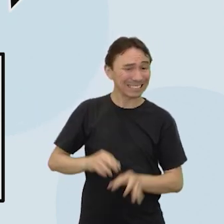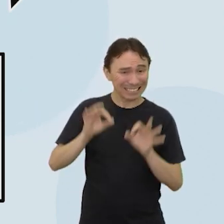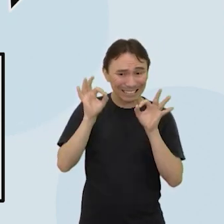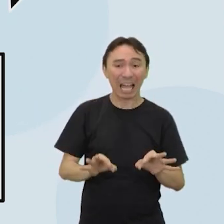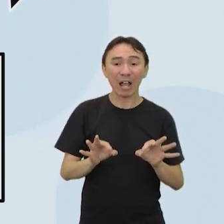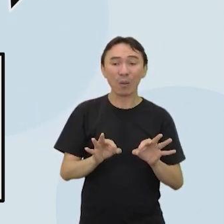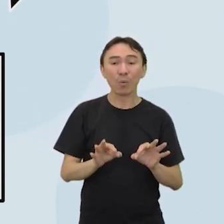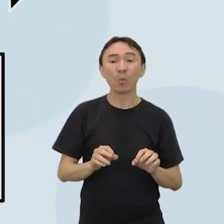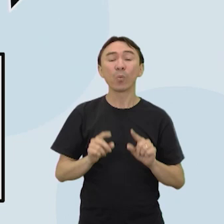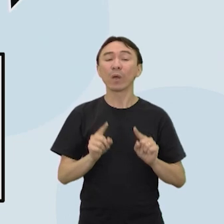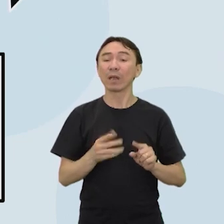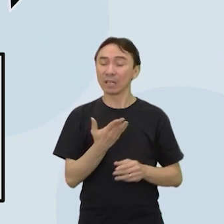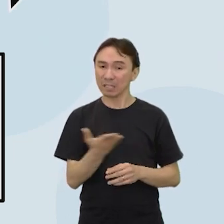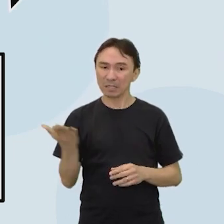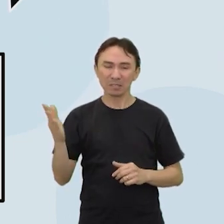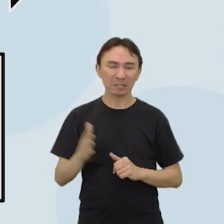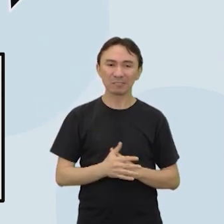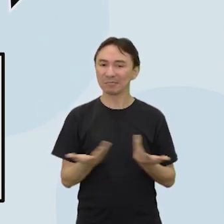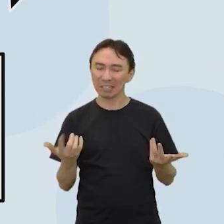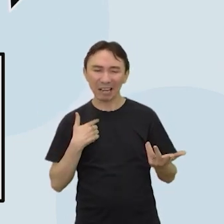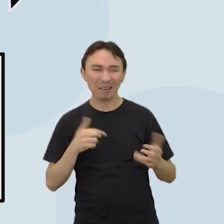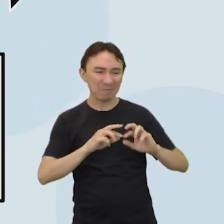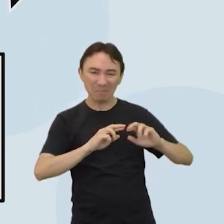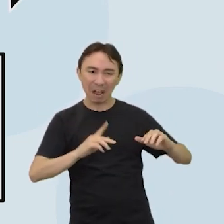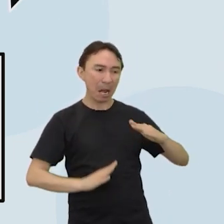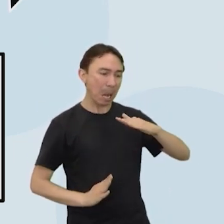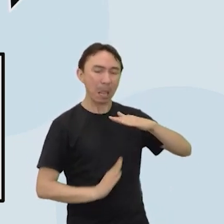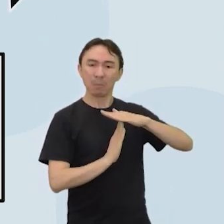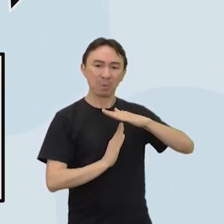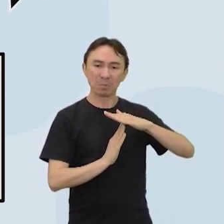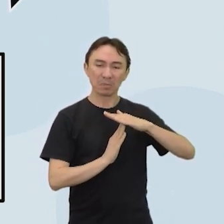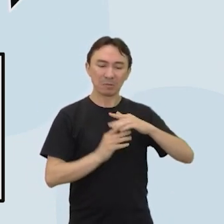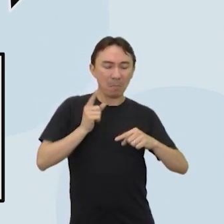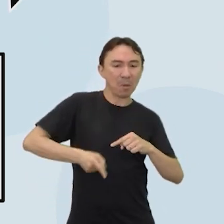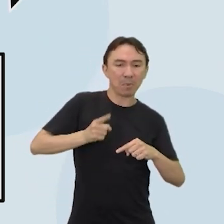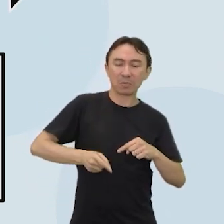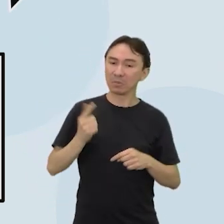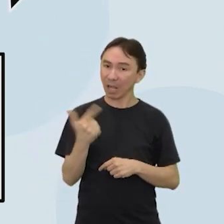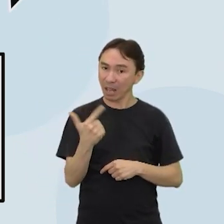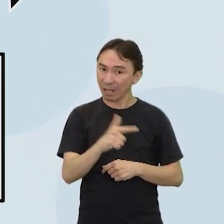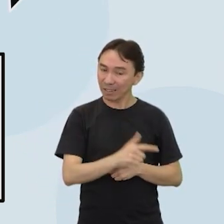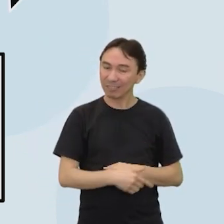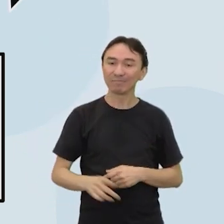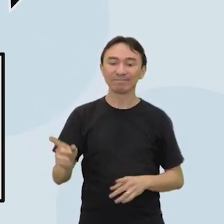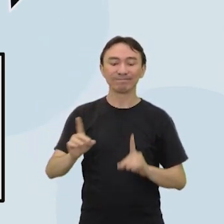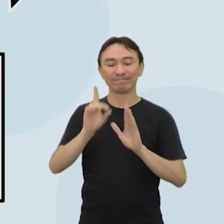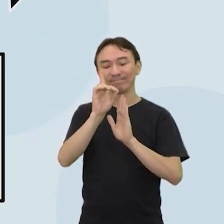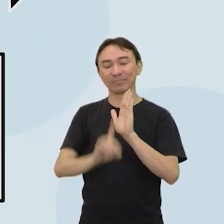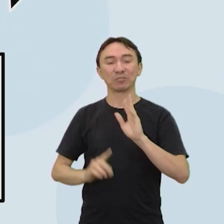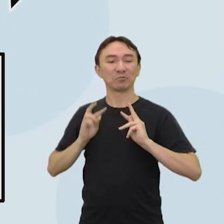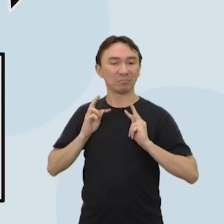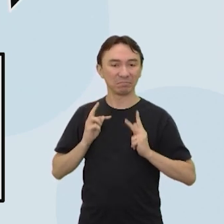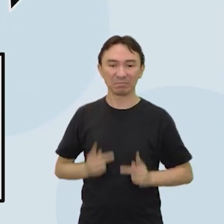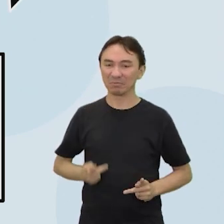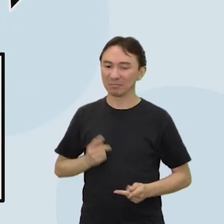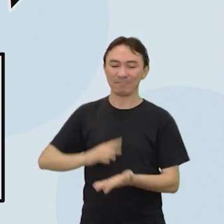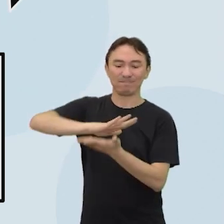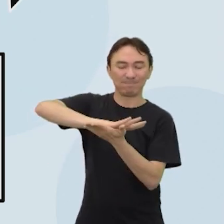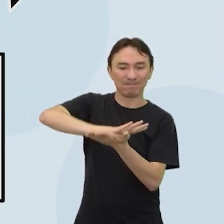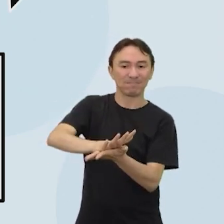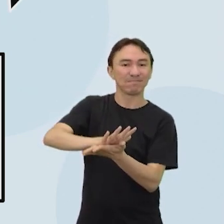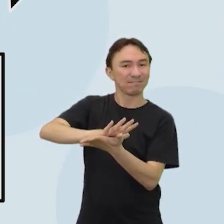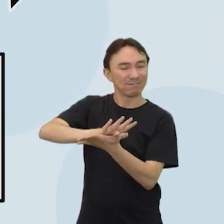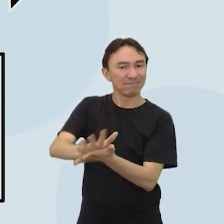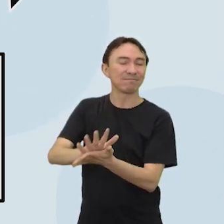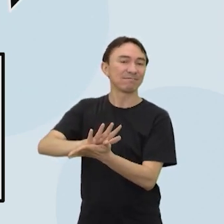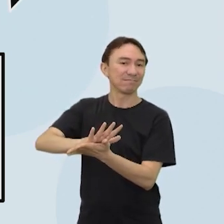não têm controle civil, nós temos graves violações aos direitos humanos. Outra coisa que a gente também não